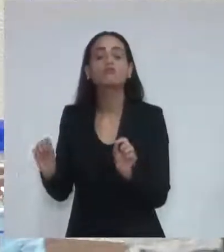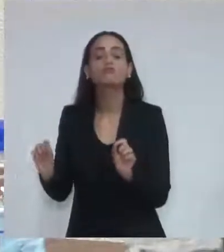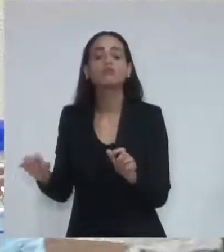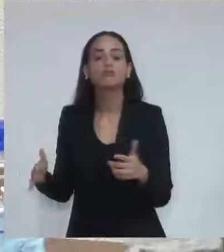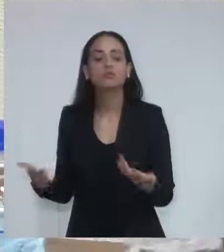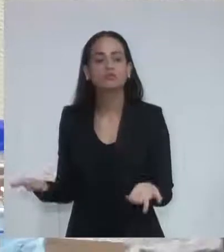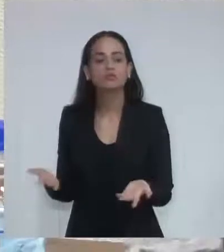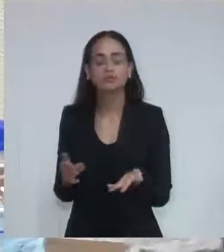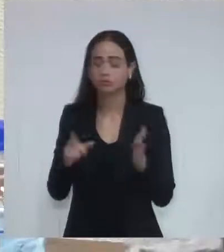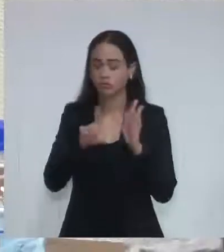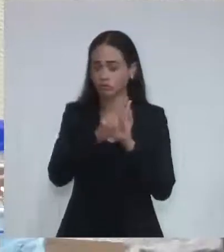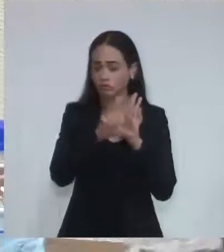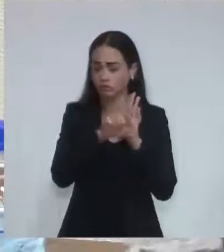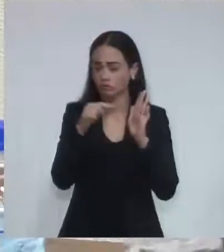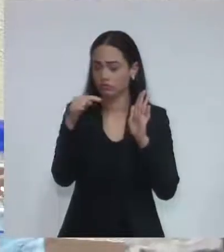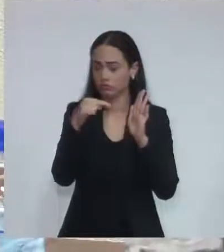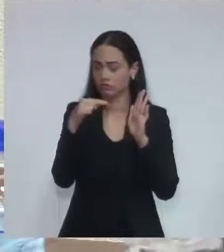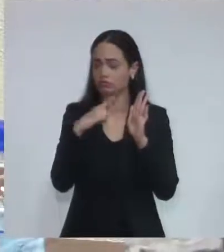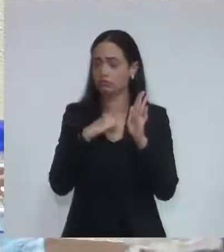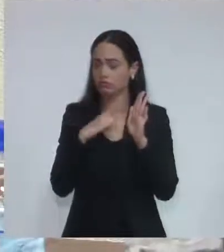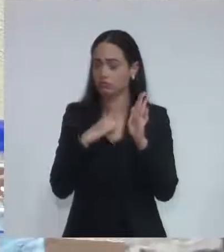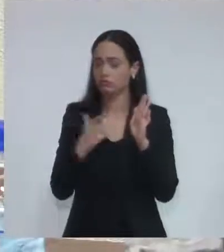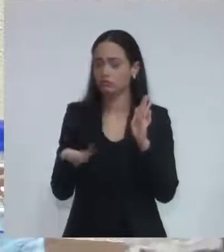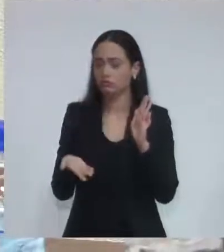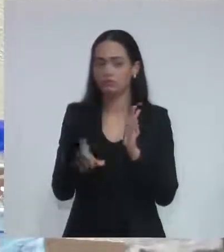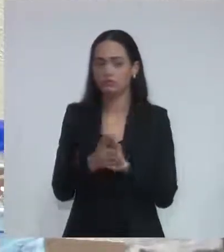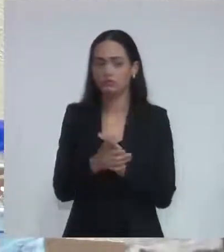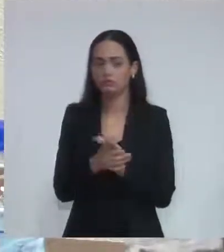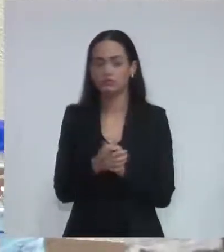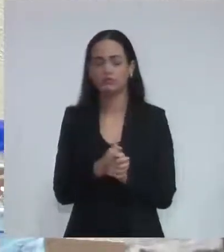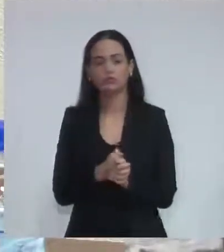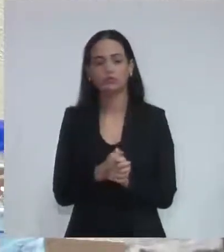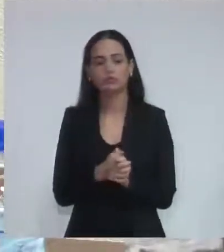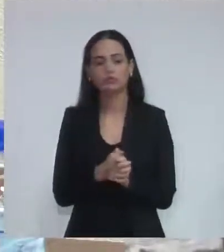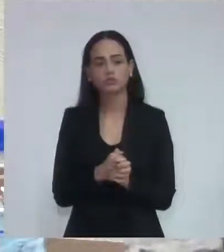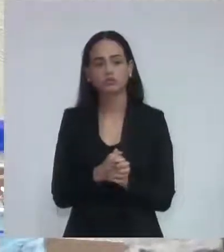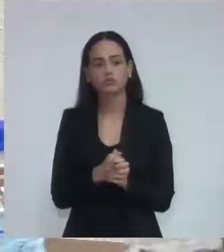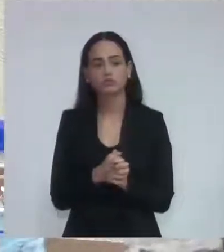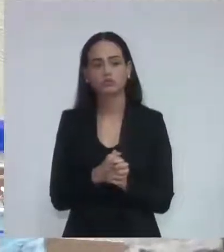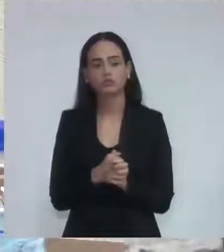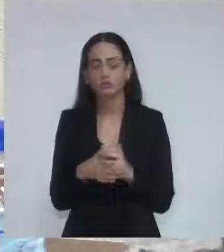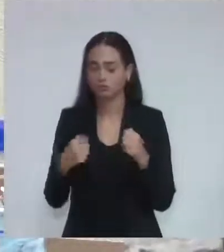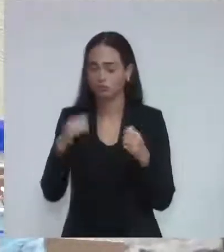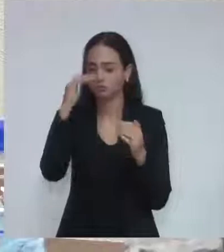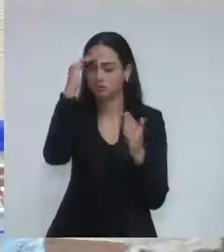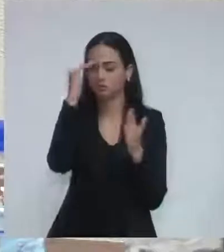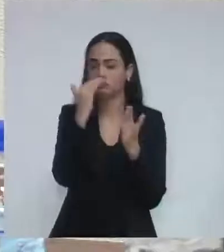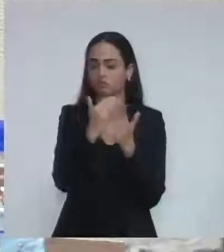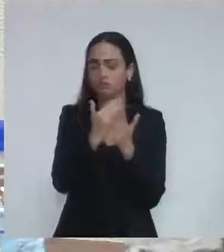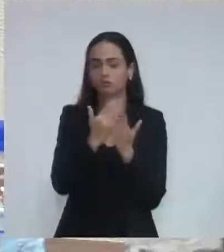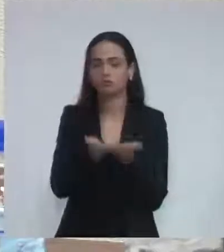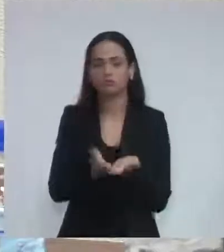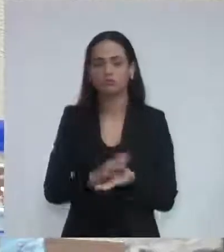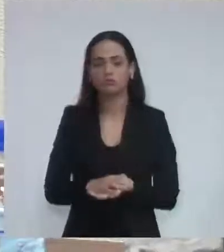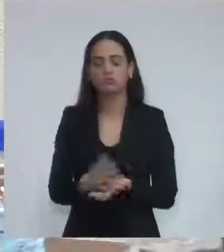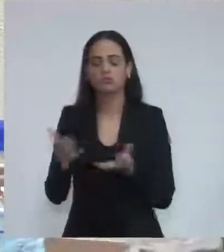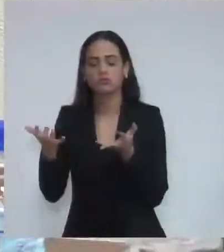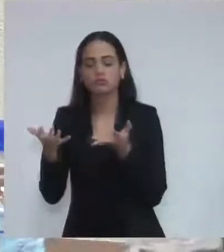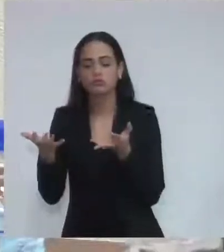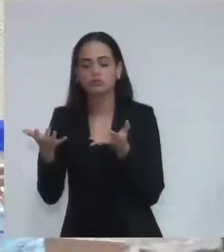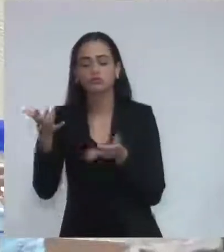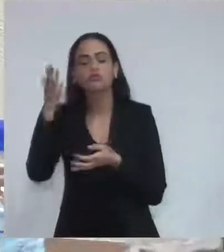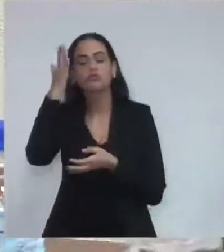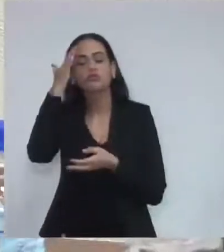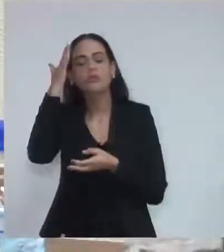lei. Existe a lei nisso daí. E a lei está aí também. Então, quero saber como foi feito isso